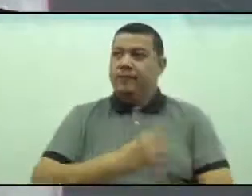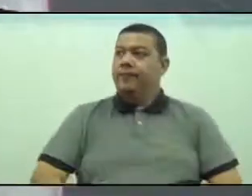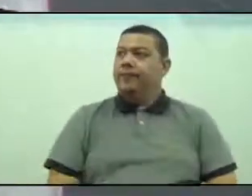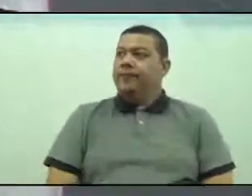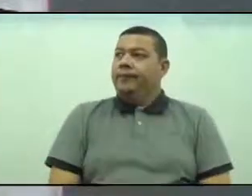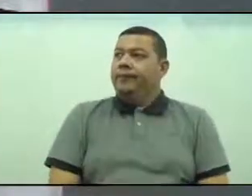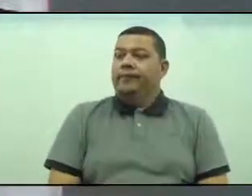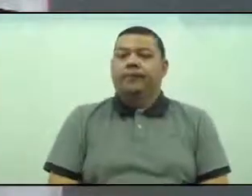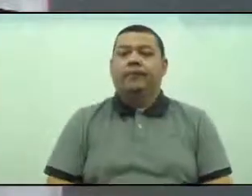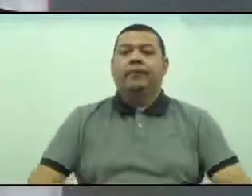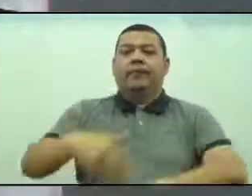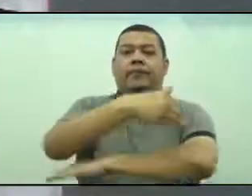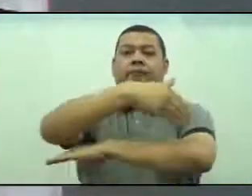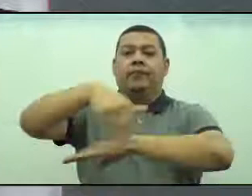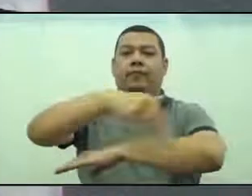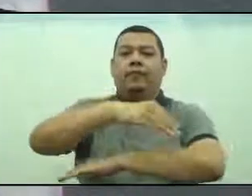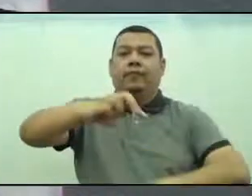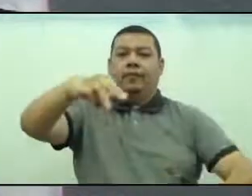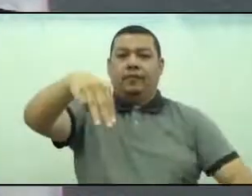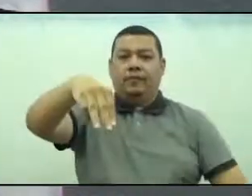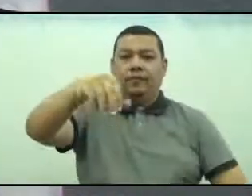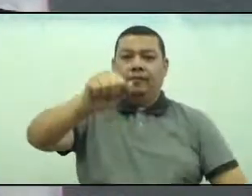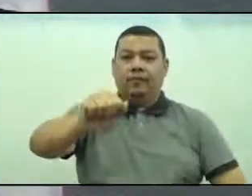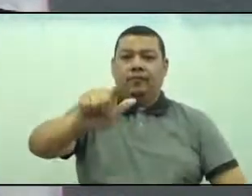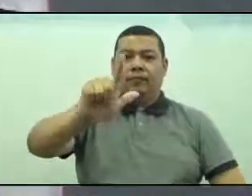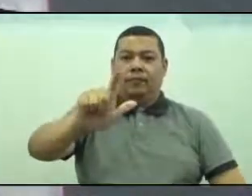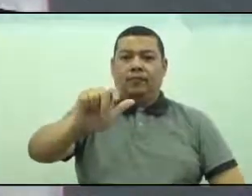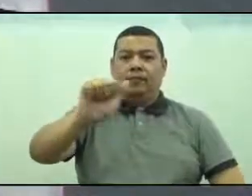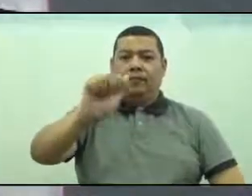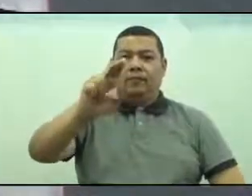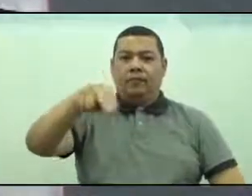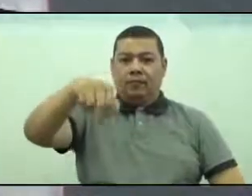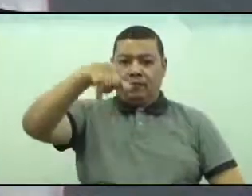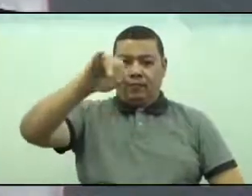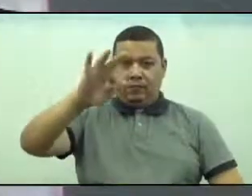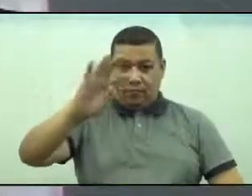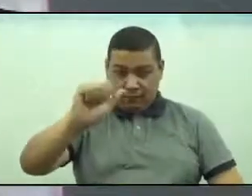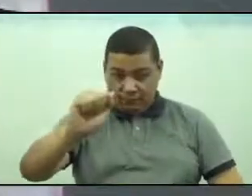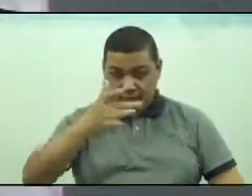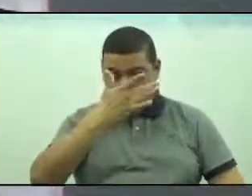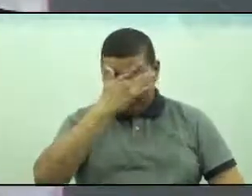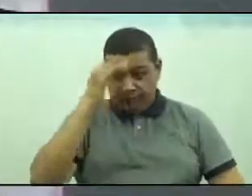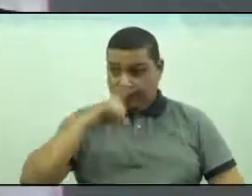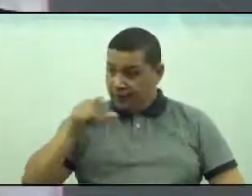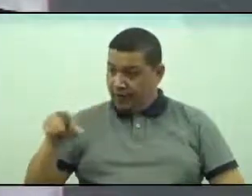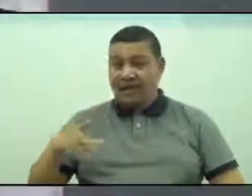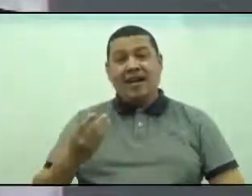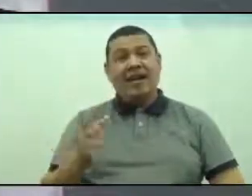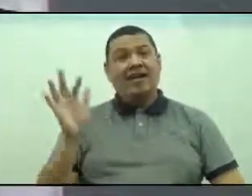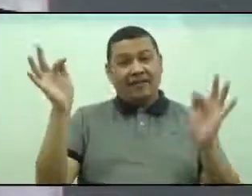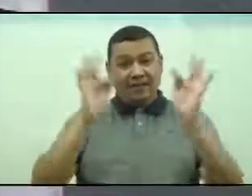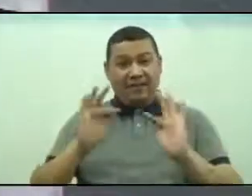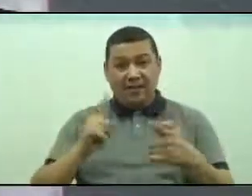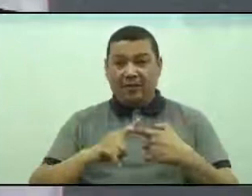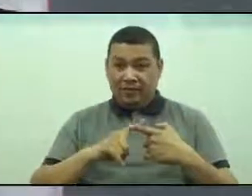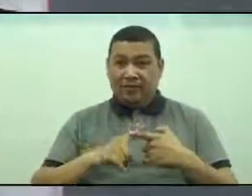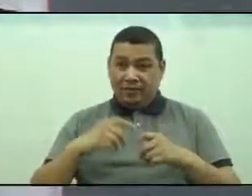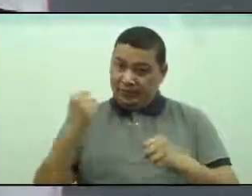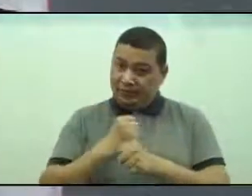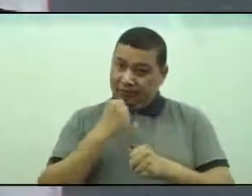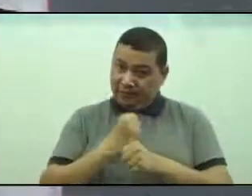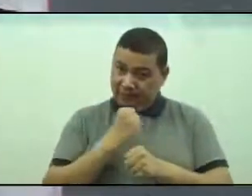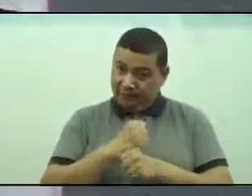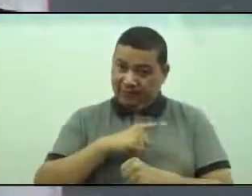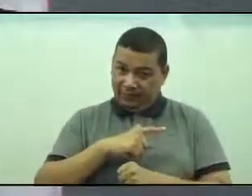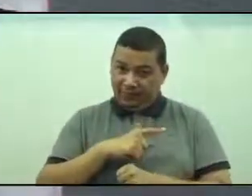Avenida Malaquita, feliz porque a obra retornou. Esse final de semana a prefeitura trabalhou o final de